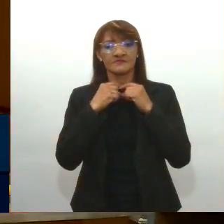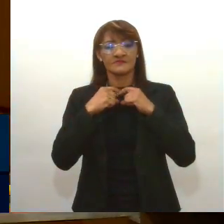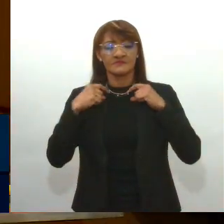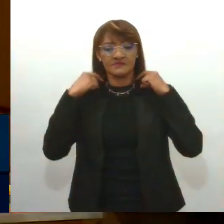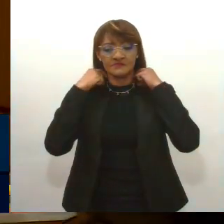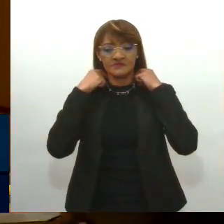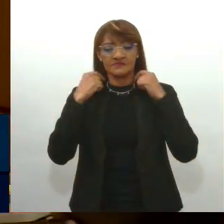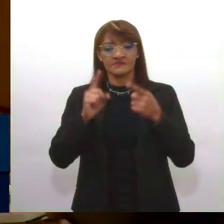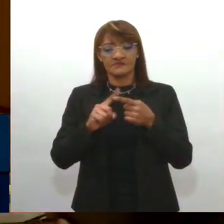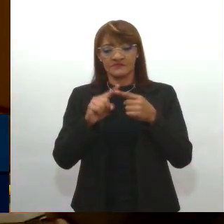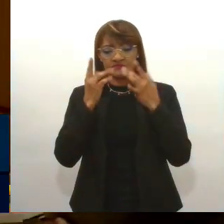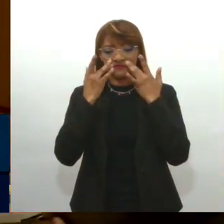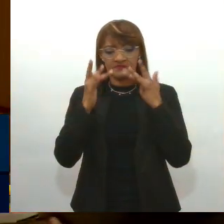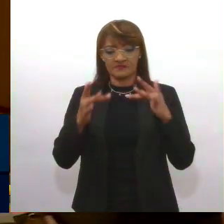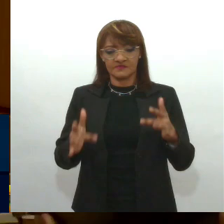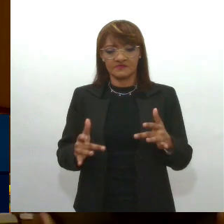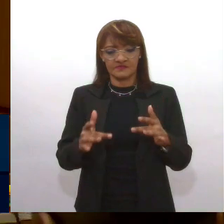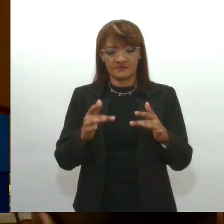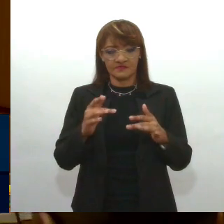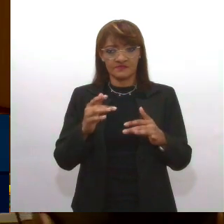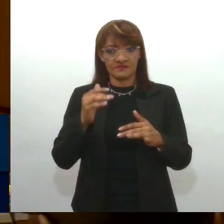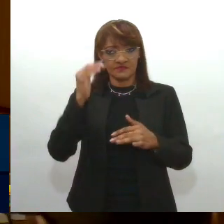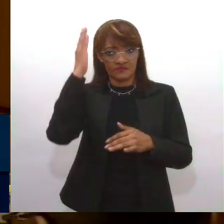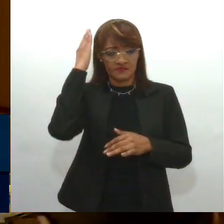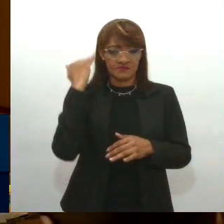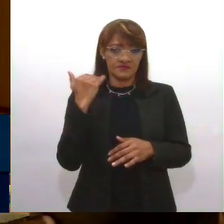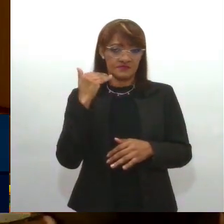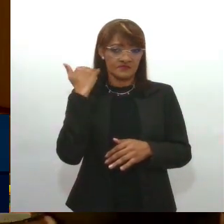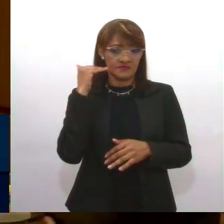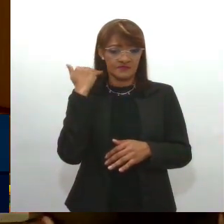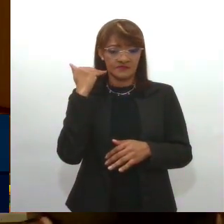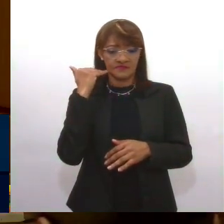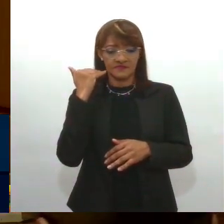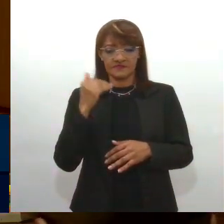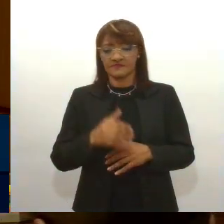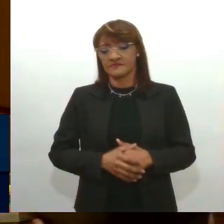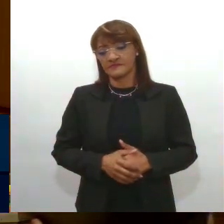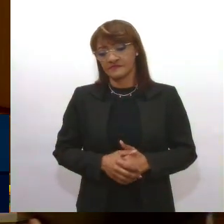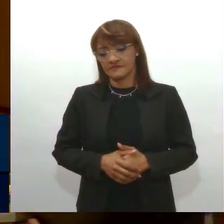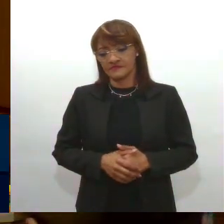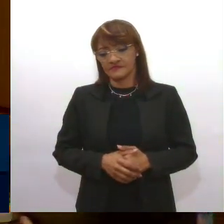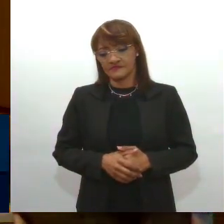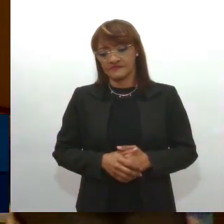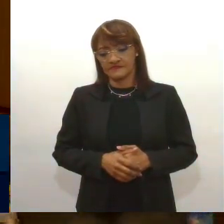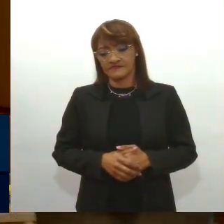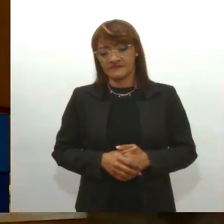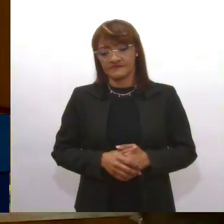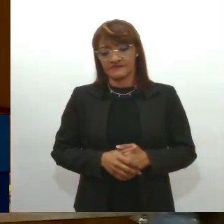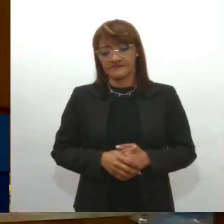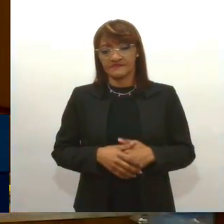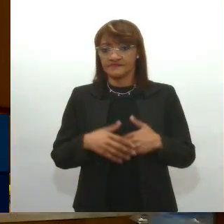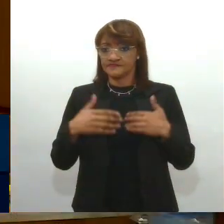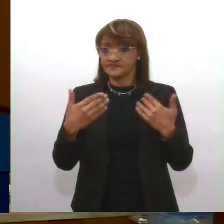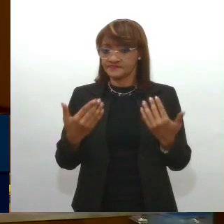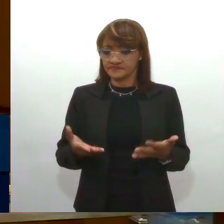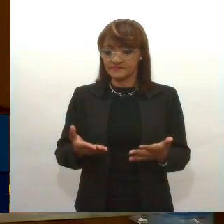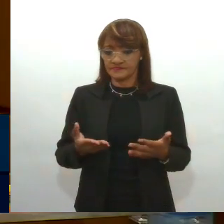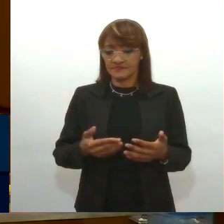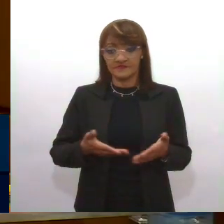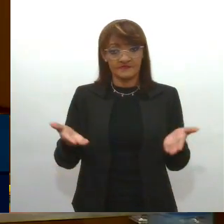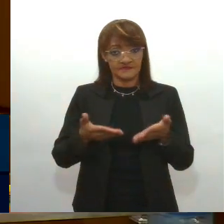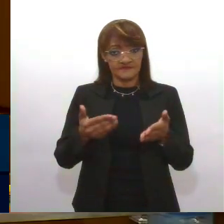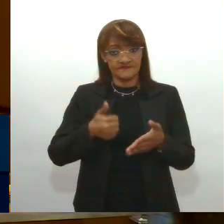é estilo Chanel Bom Senhor Presidente o primeiro turno né da eleição aqui em